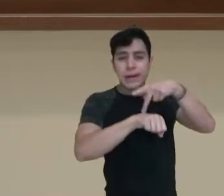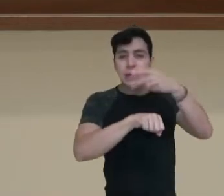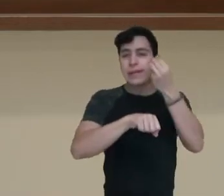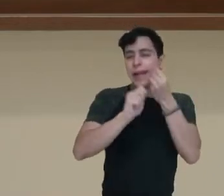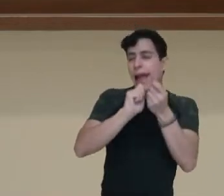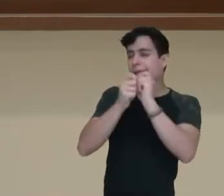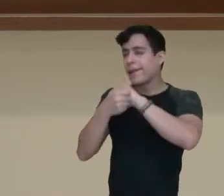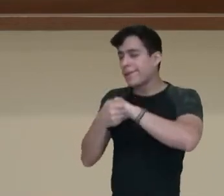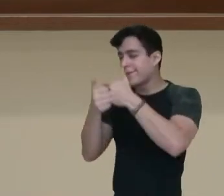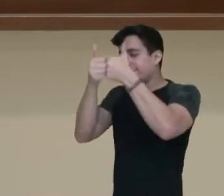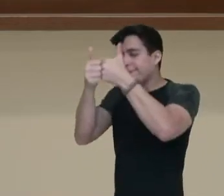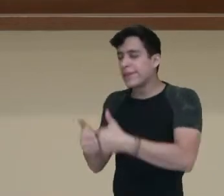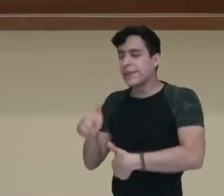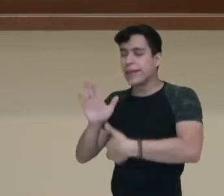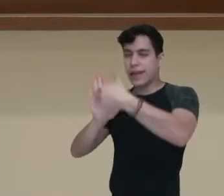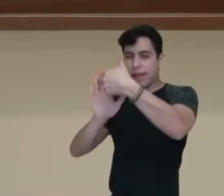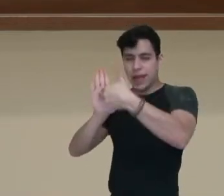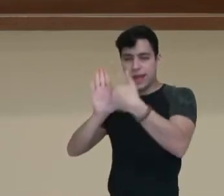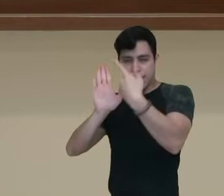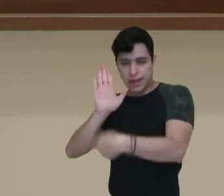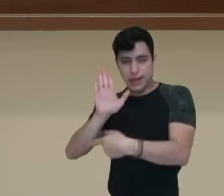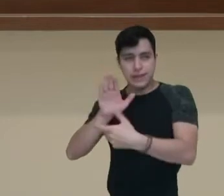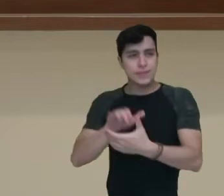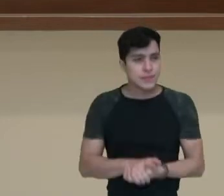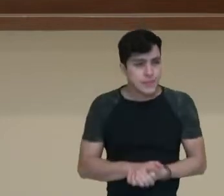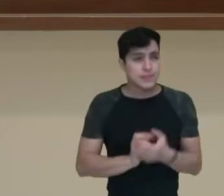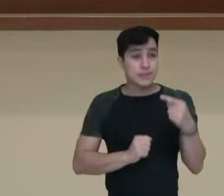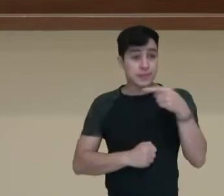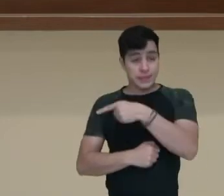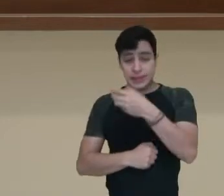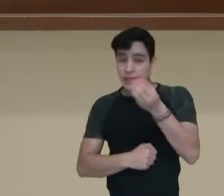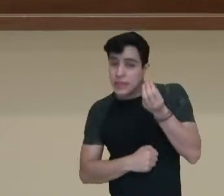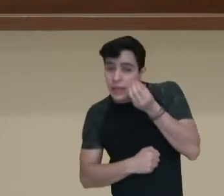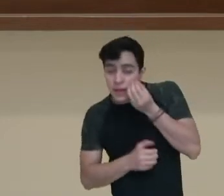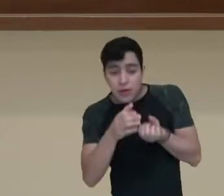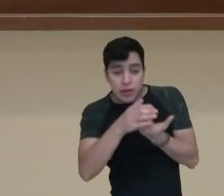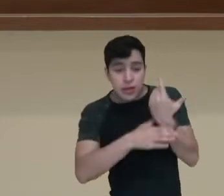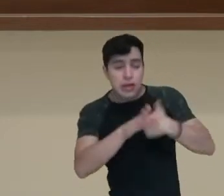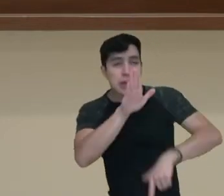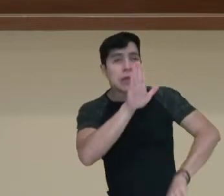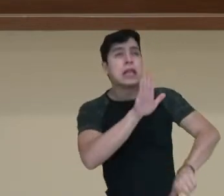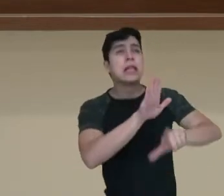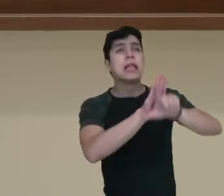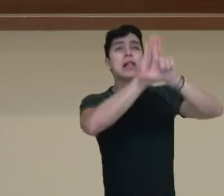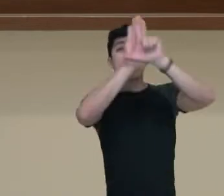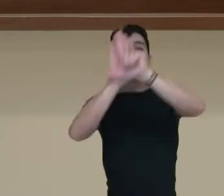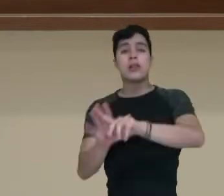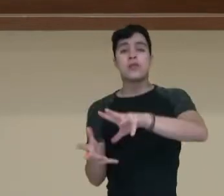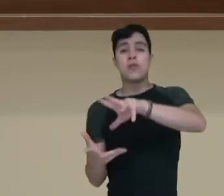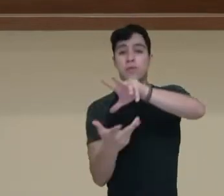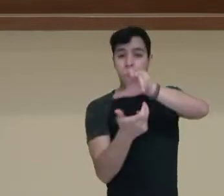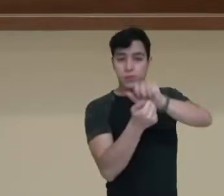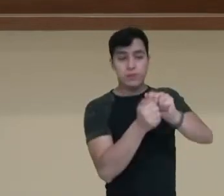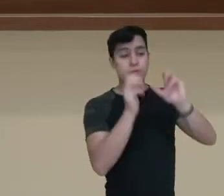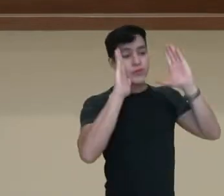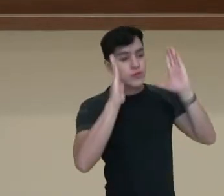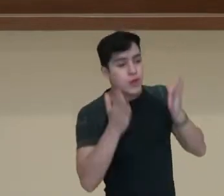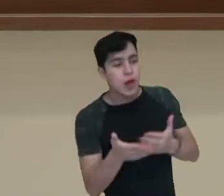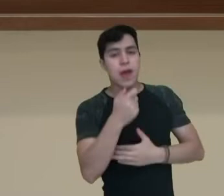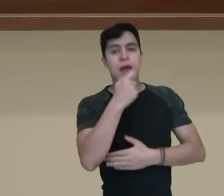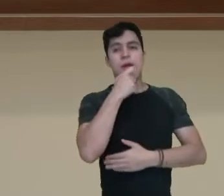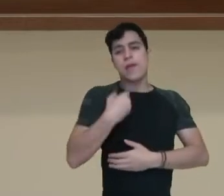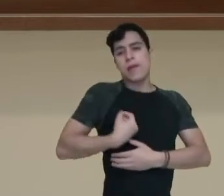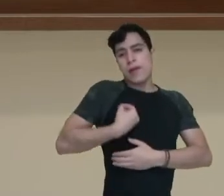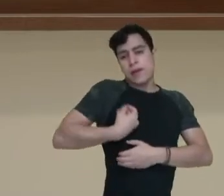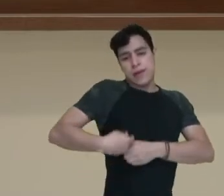órgão mundial, e ele tentou fazer essa legalização no mundo todo. Porque existem países que têm